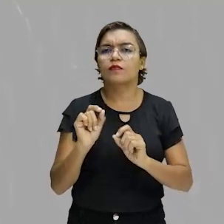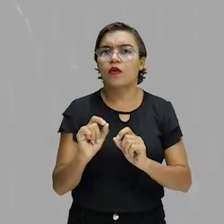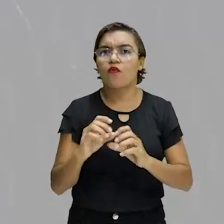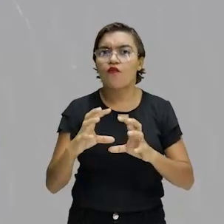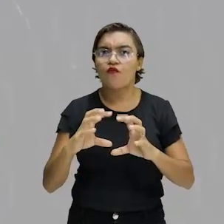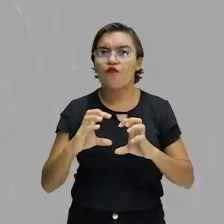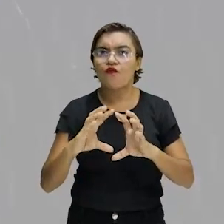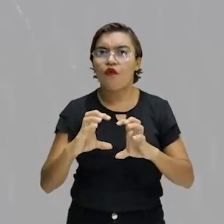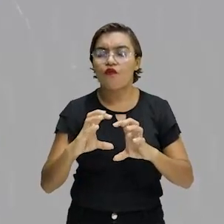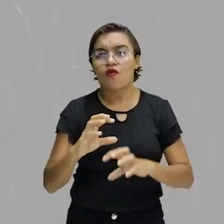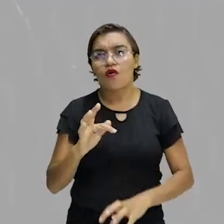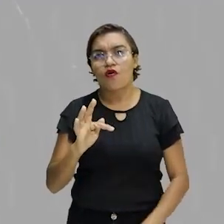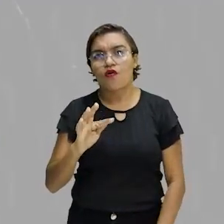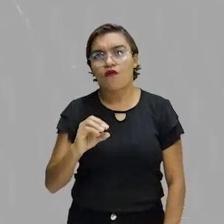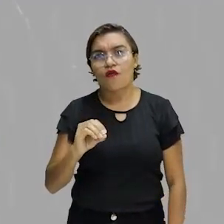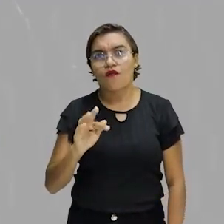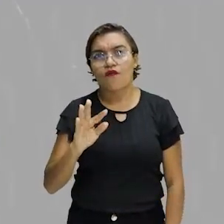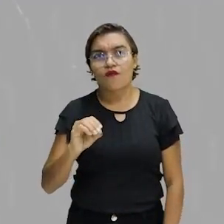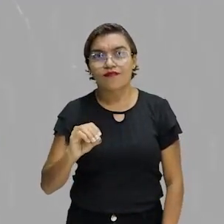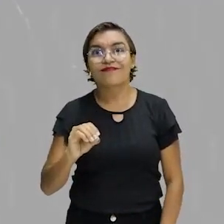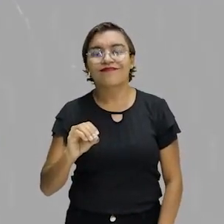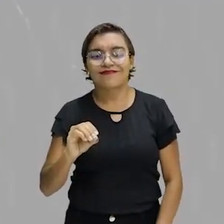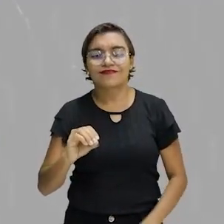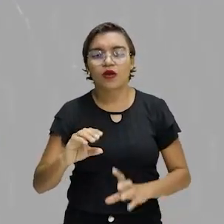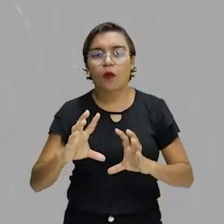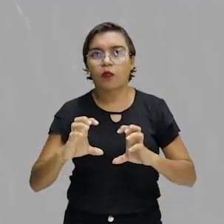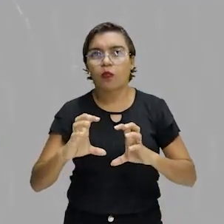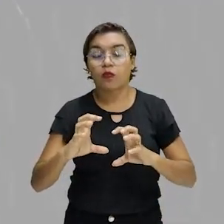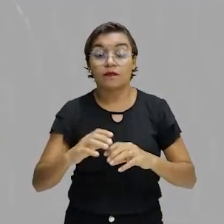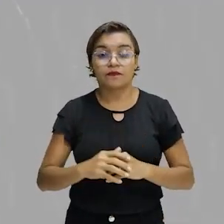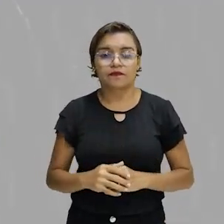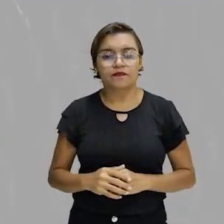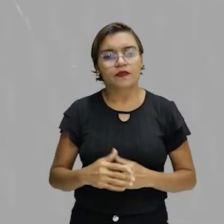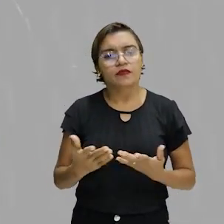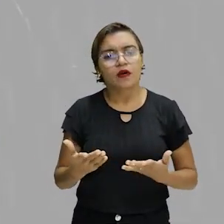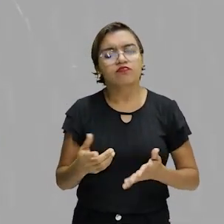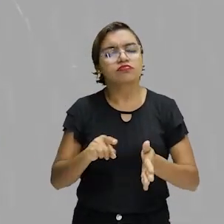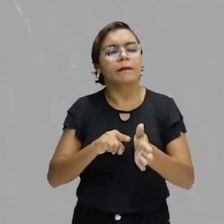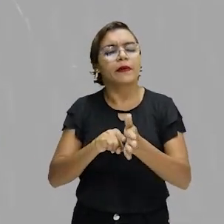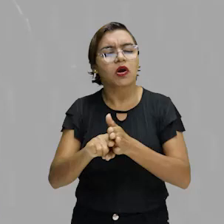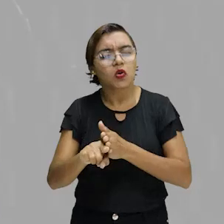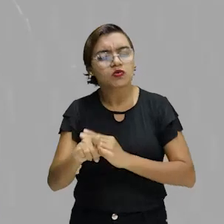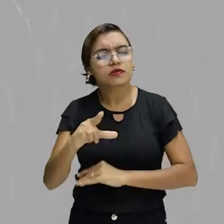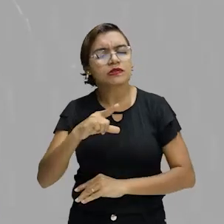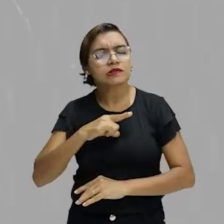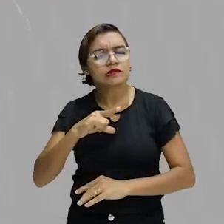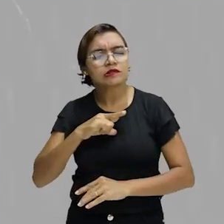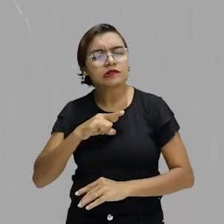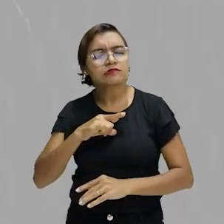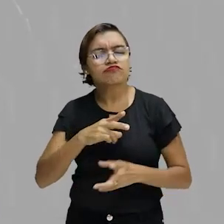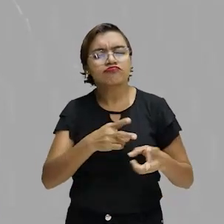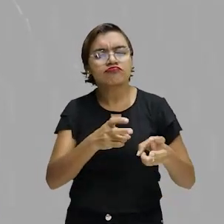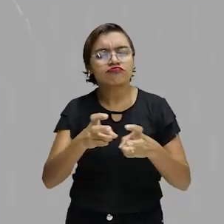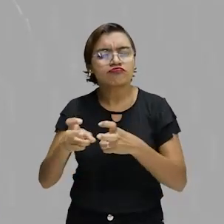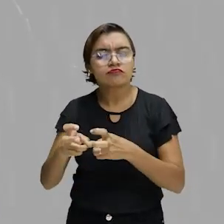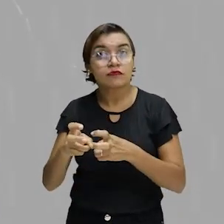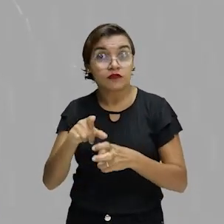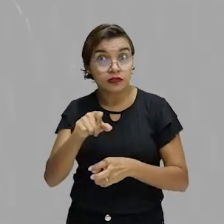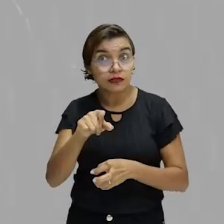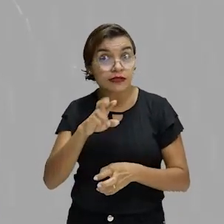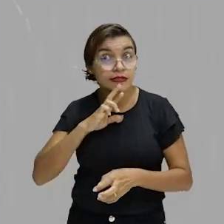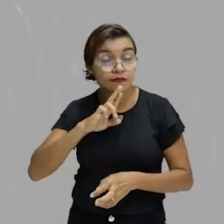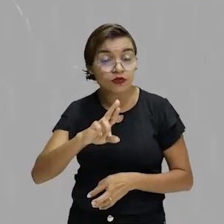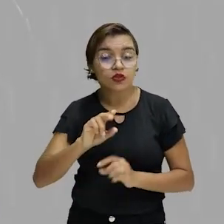fofo beleza baseado nessas informações responda ó equacione e balancei a